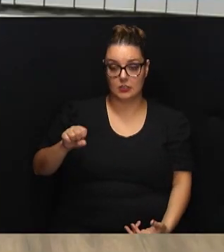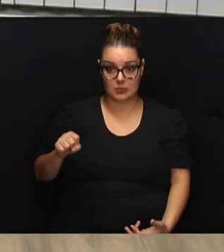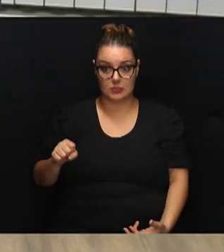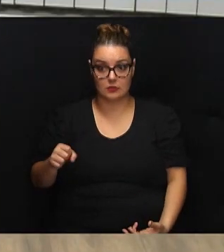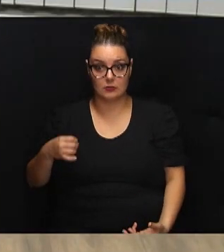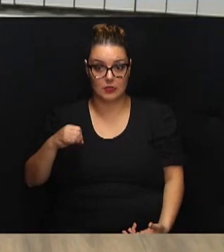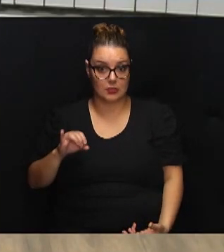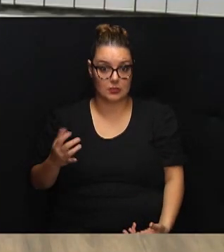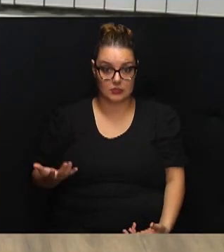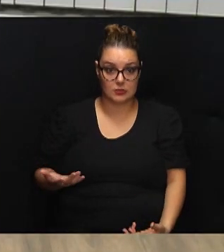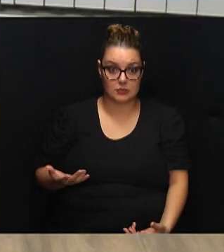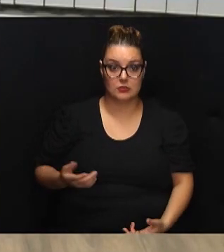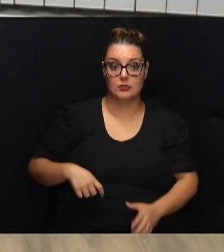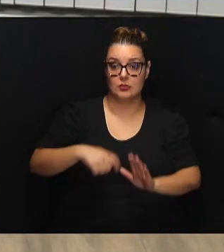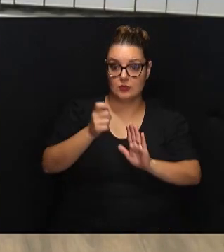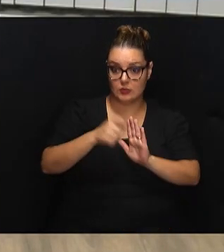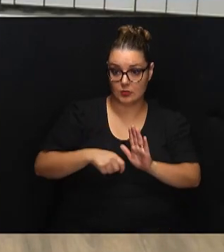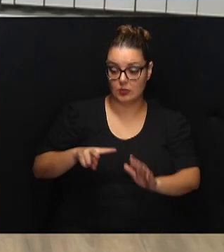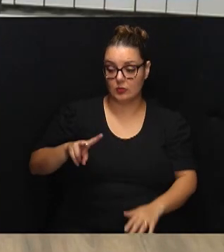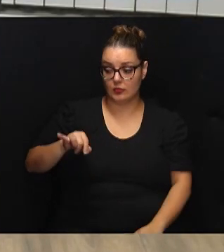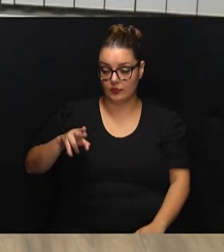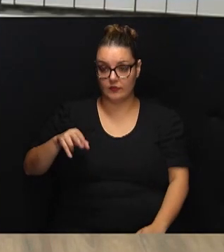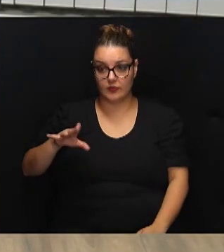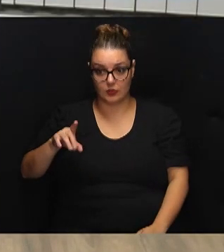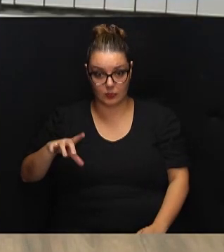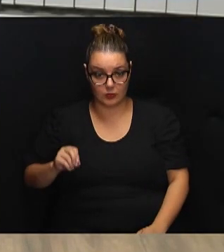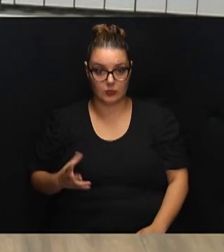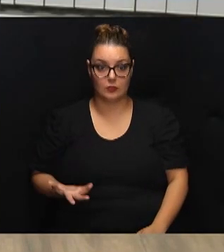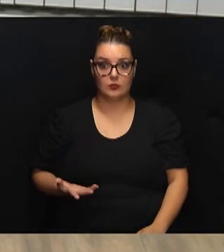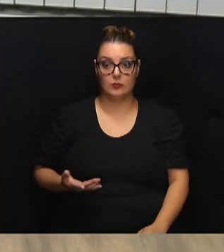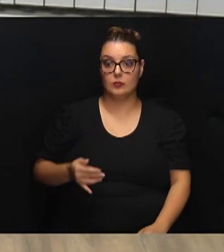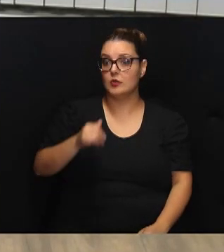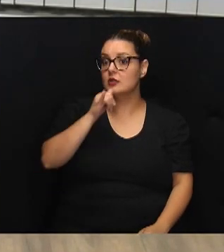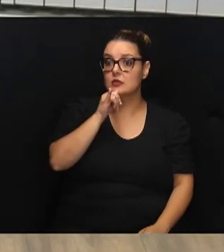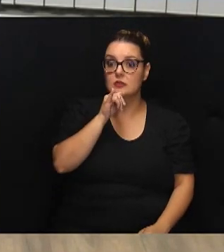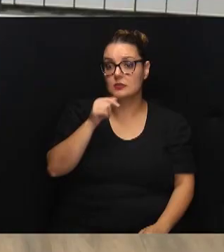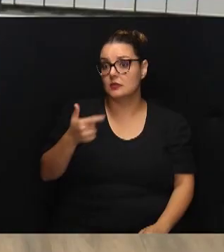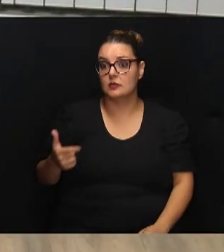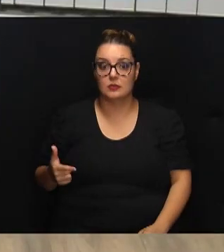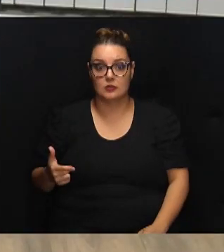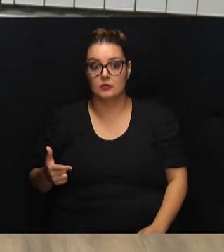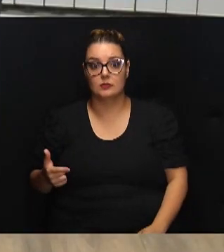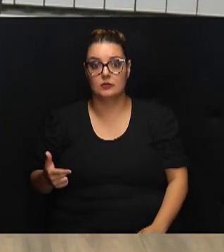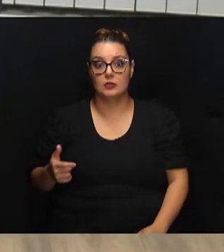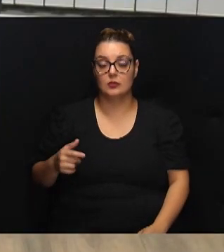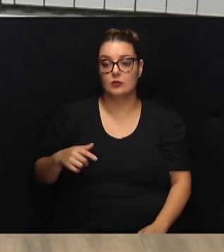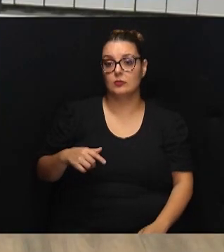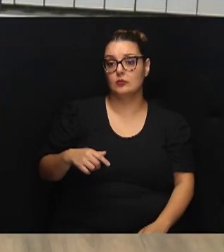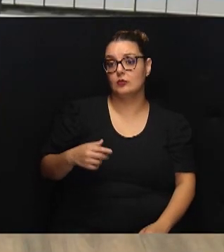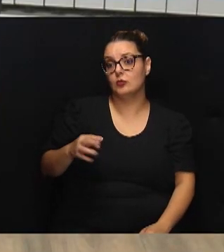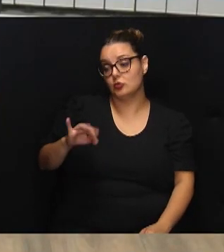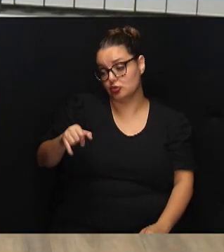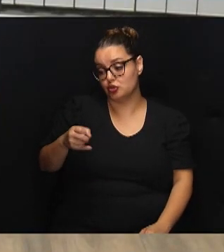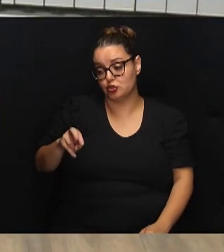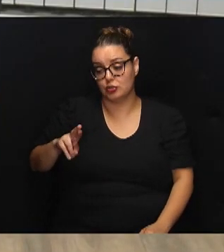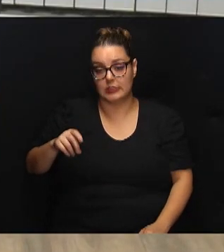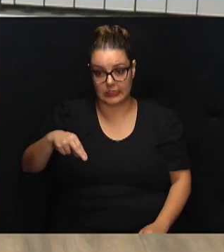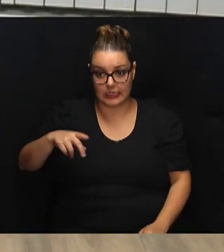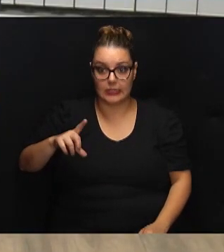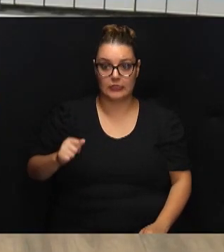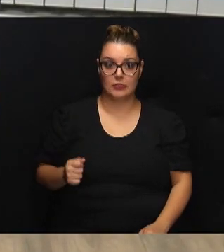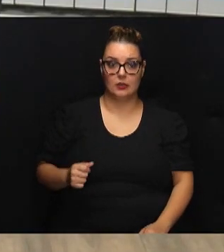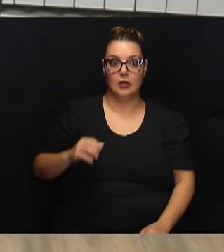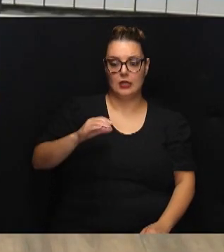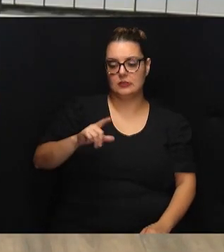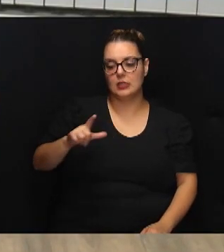tenho o registro, o vínculo ali, eu não tenho, por exemplo, o controle de jornada. Porque hoje a CLT, ela tem um limite